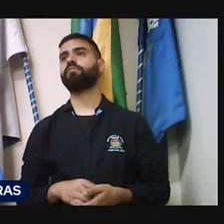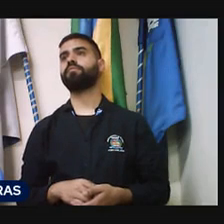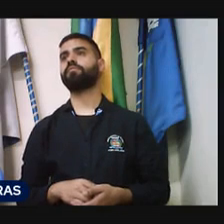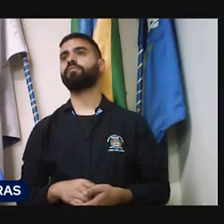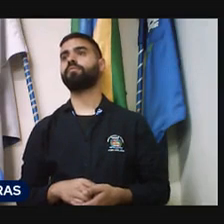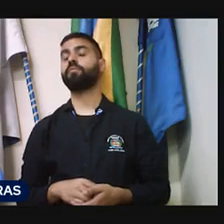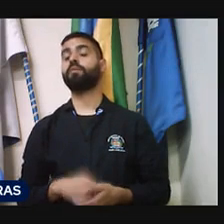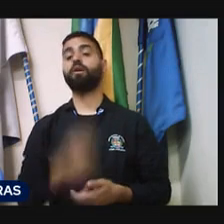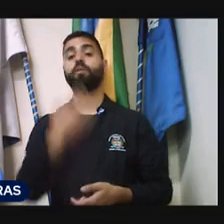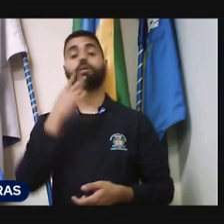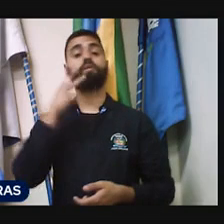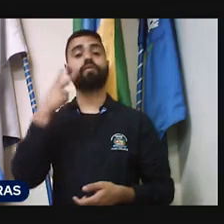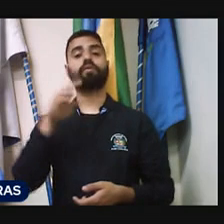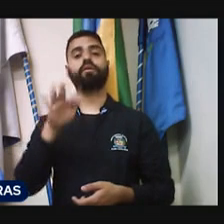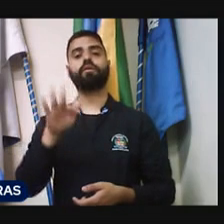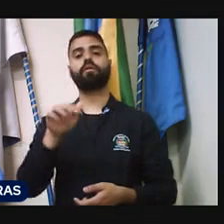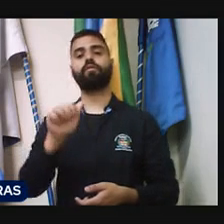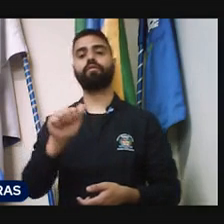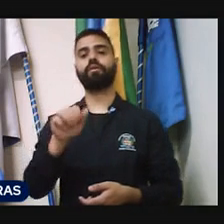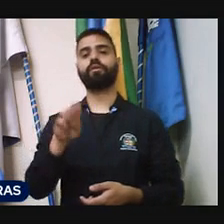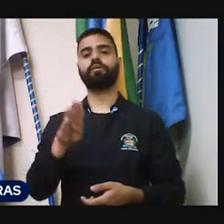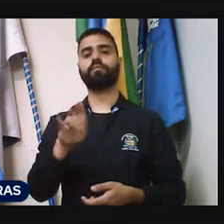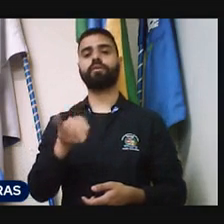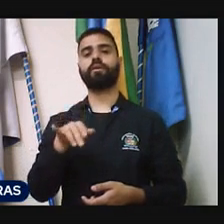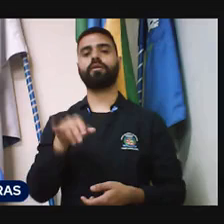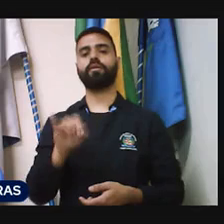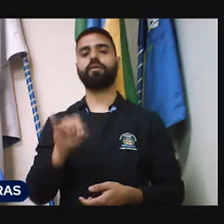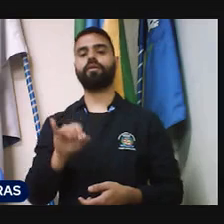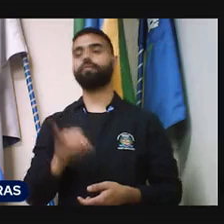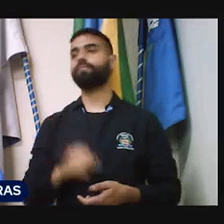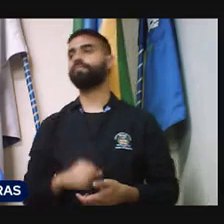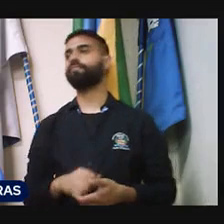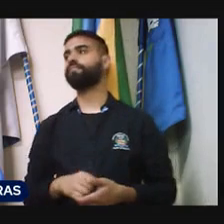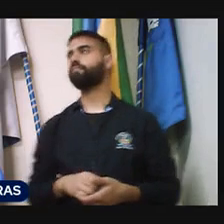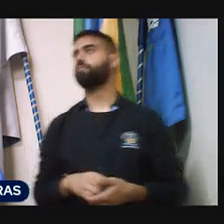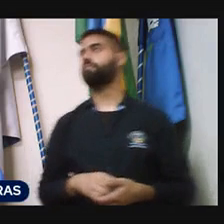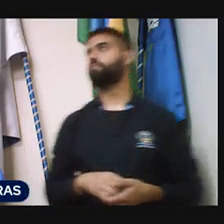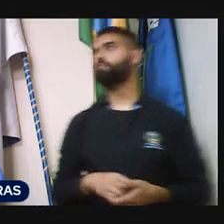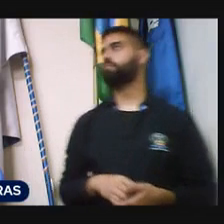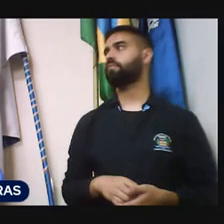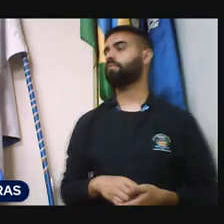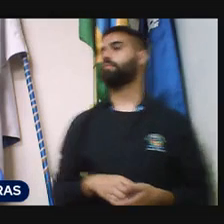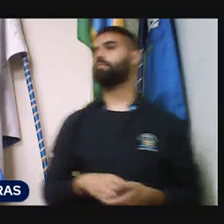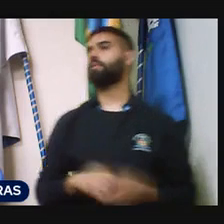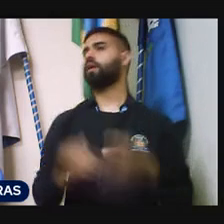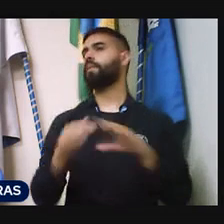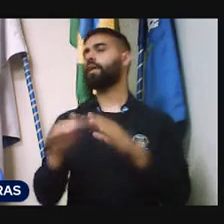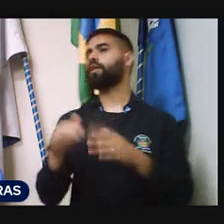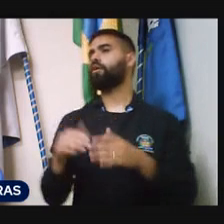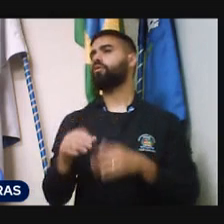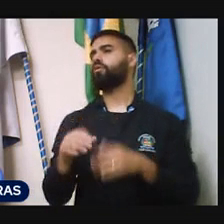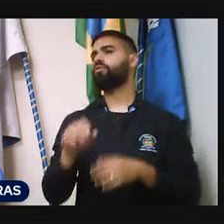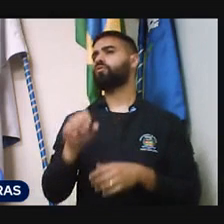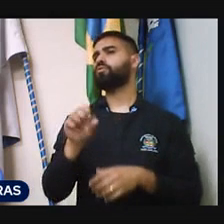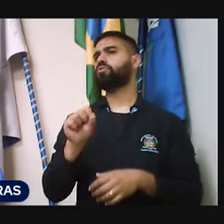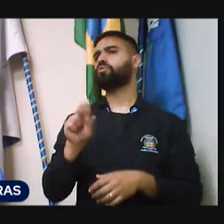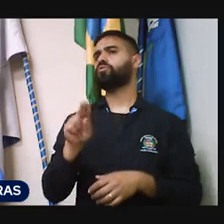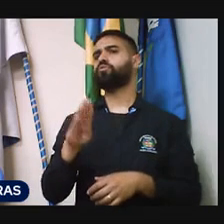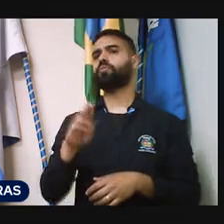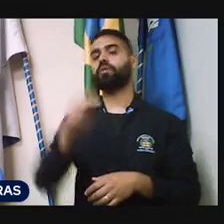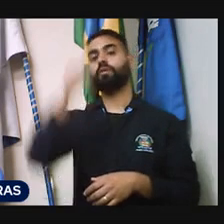o requerimento da vereadora Fabiana Vasconcelos encaminhado para ser encaminhado ao